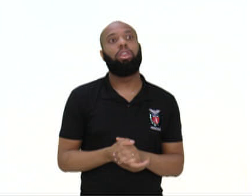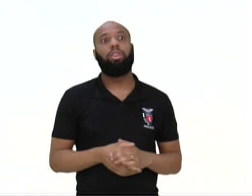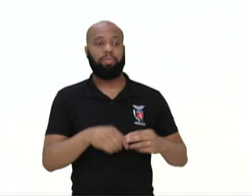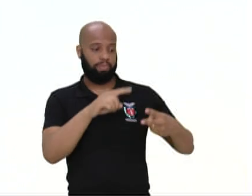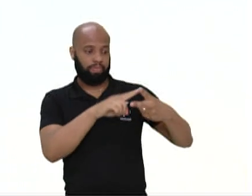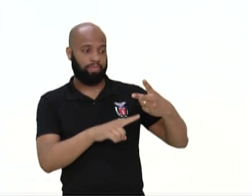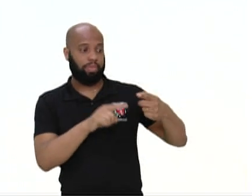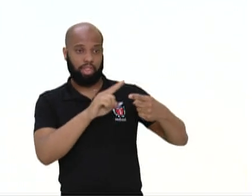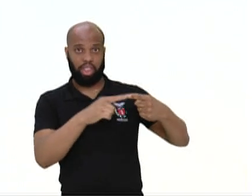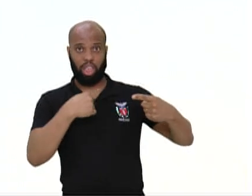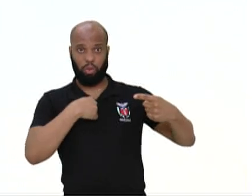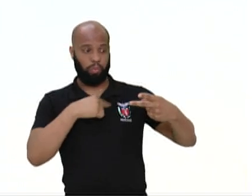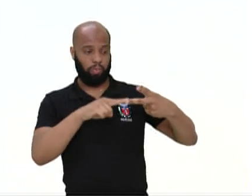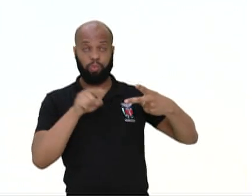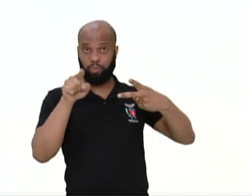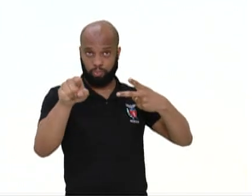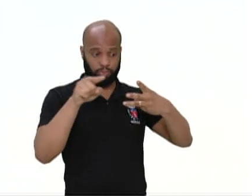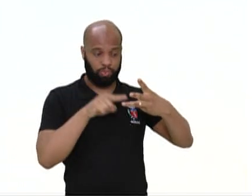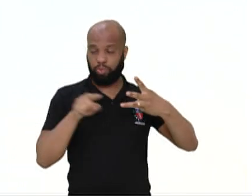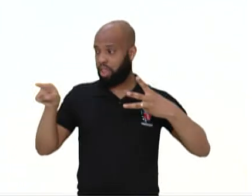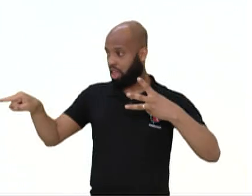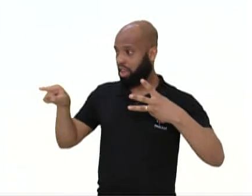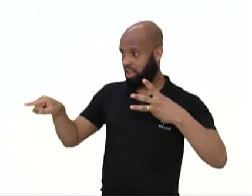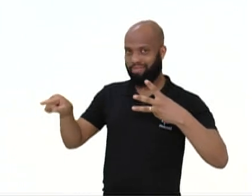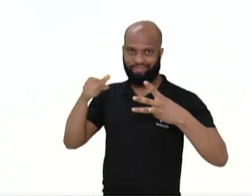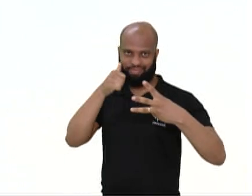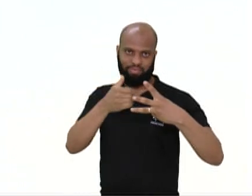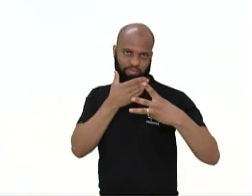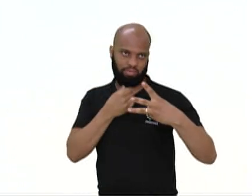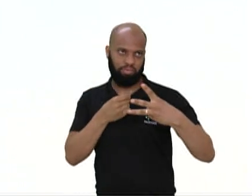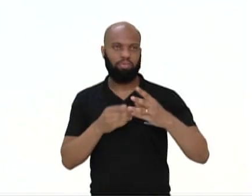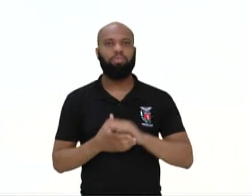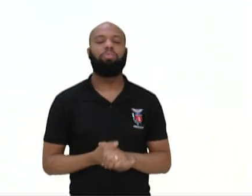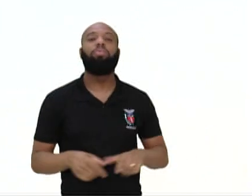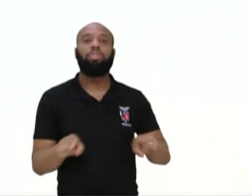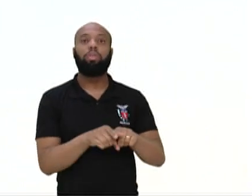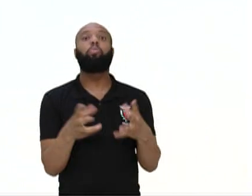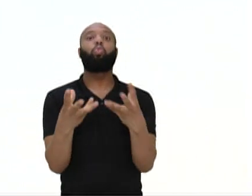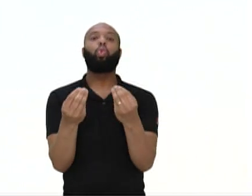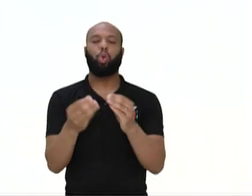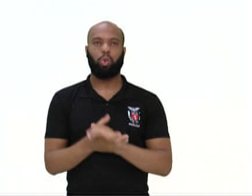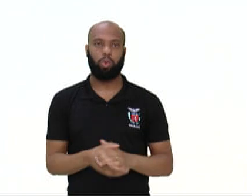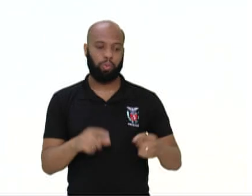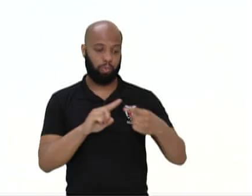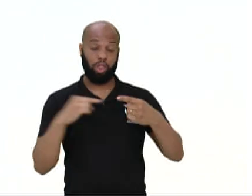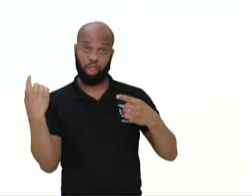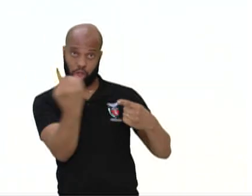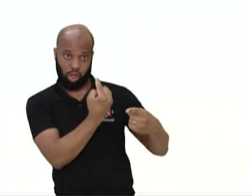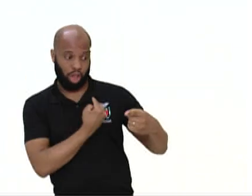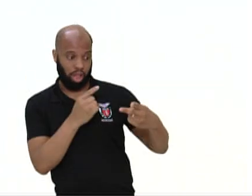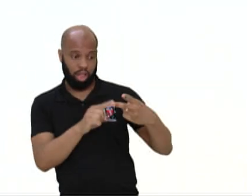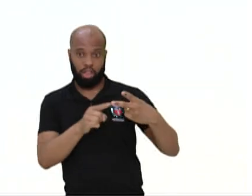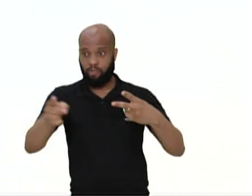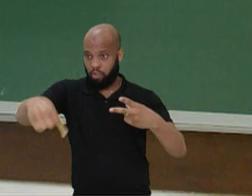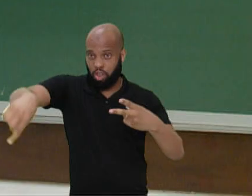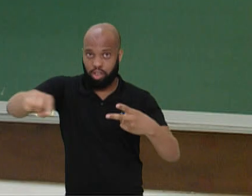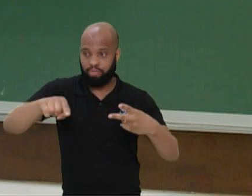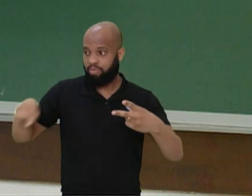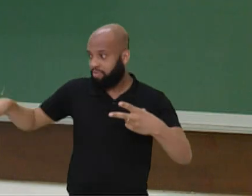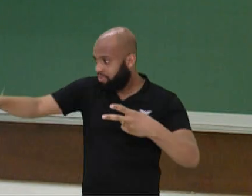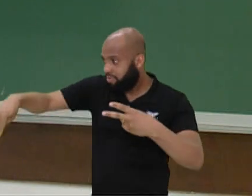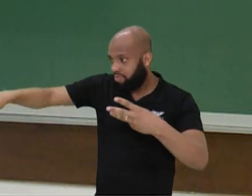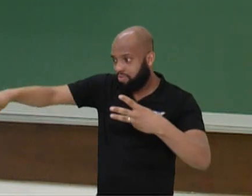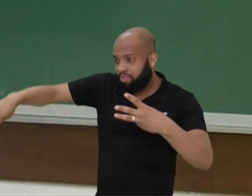singular. Eu, tu, ele ou ela. As 3 pessoas do plural. Nós, vós, eles ou